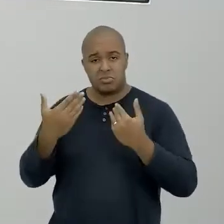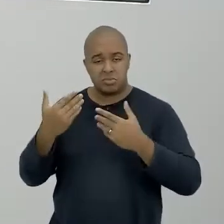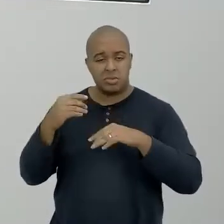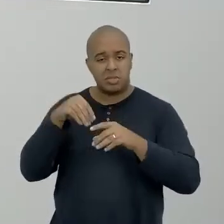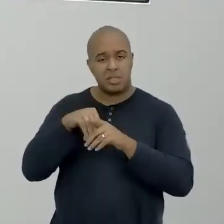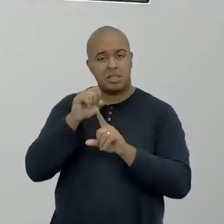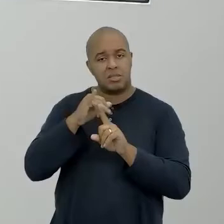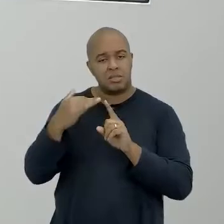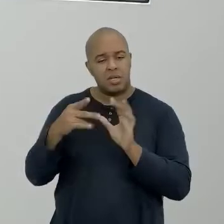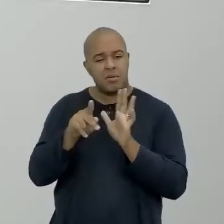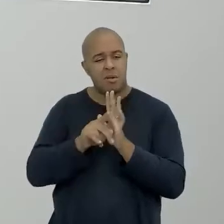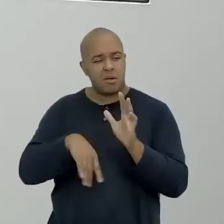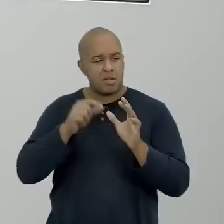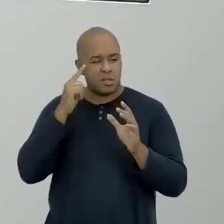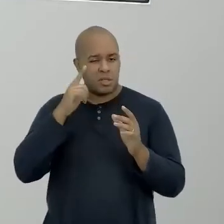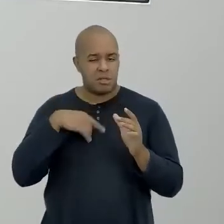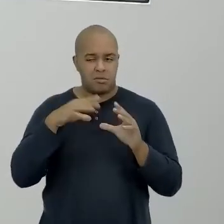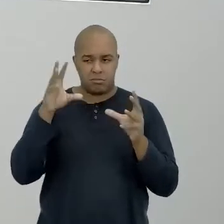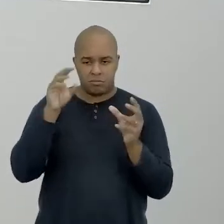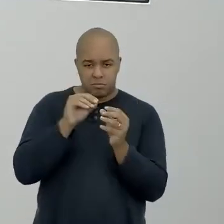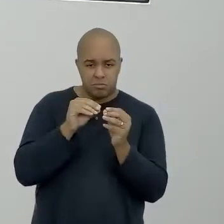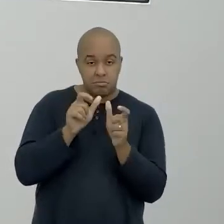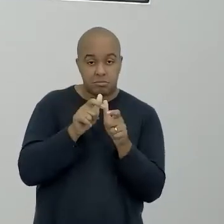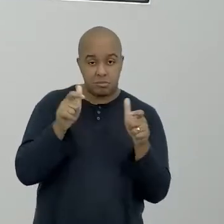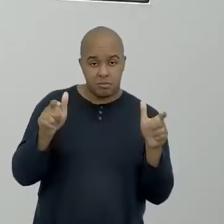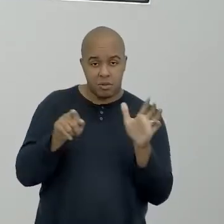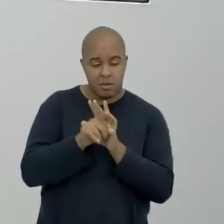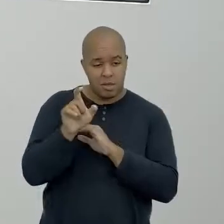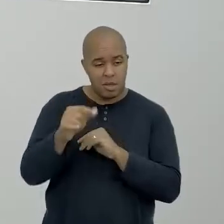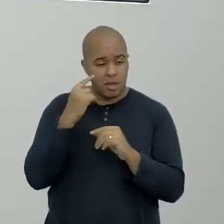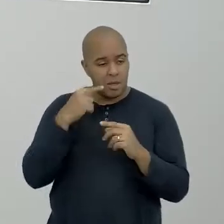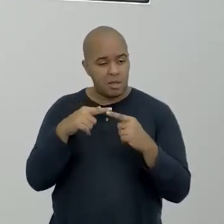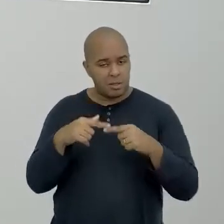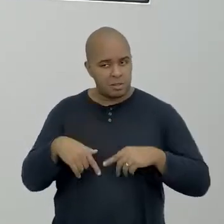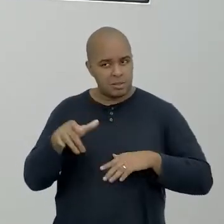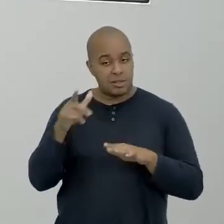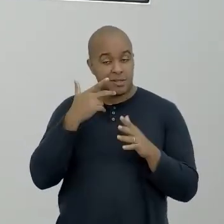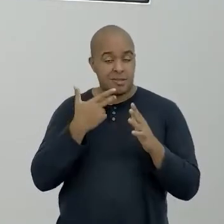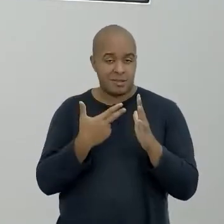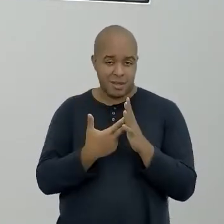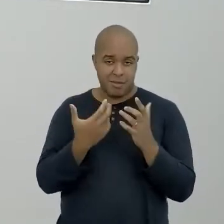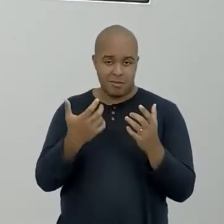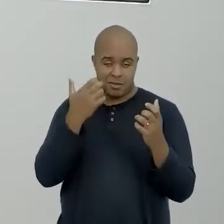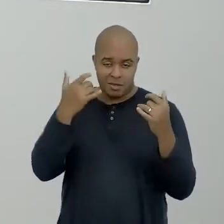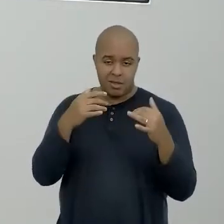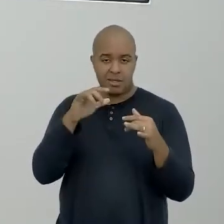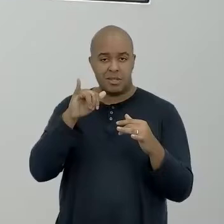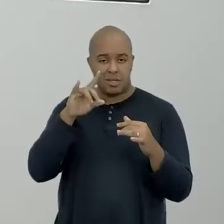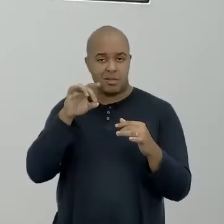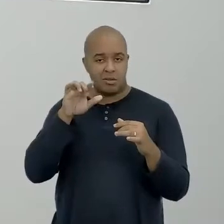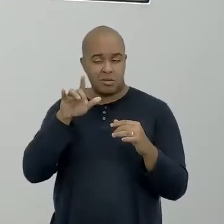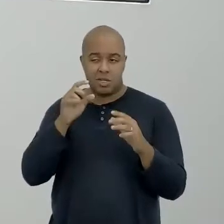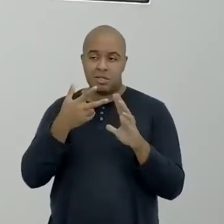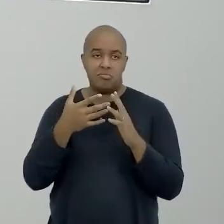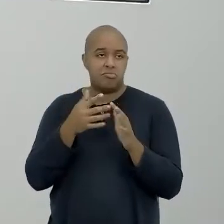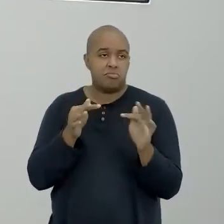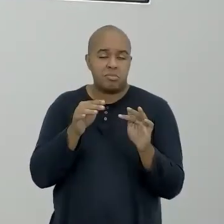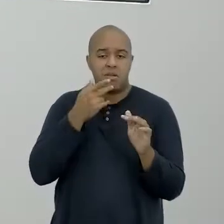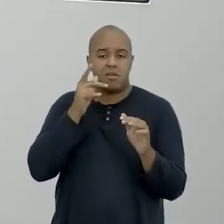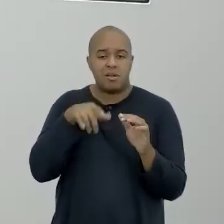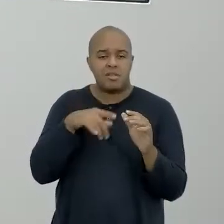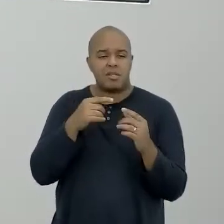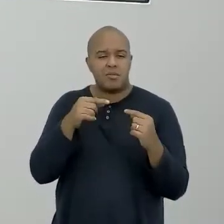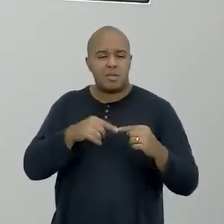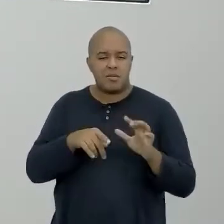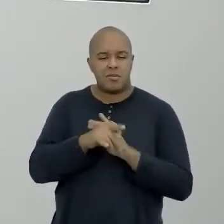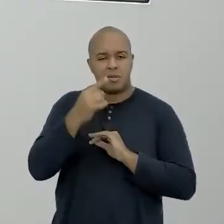sociologia. Para ter um resumo muito grande daquilo que eu quero dizer por ideologia, é simplesmente esse